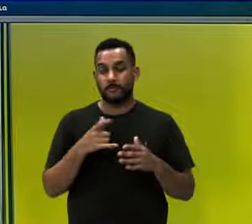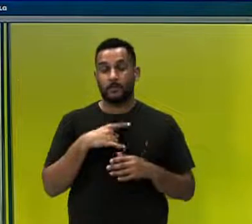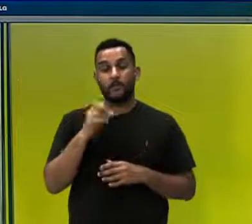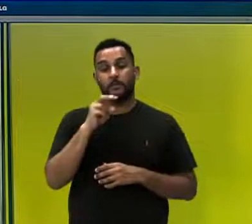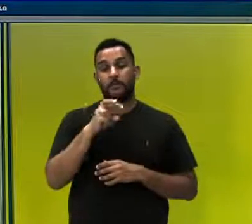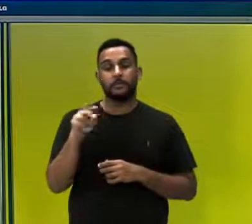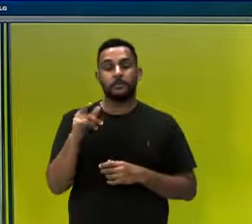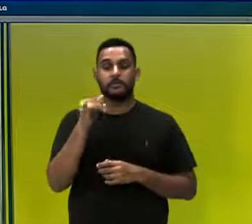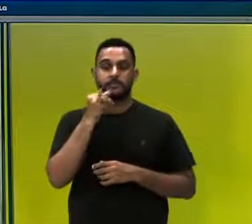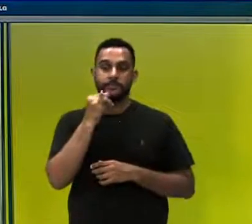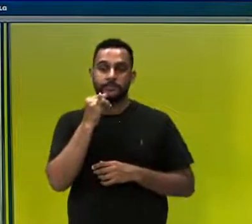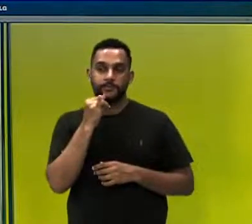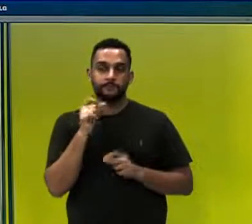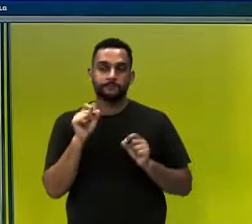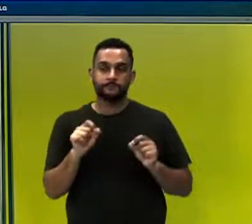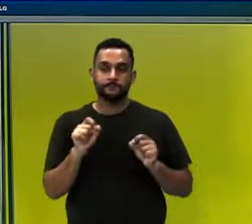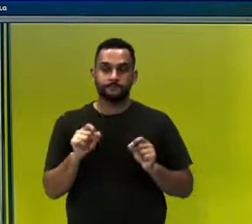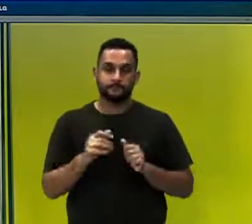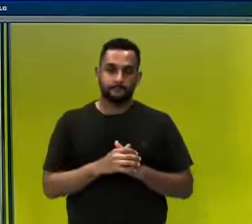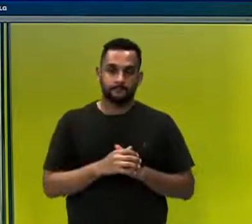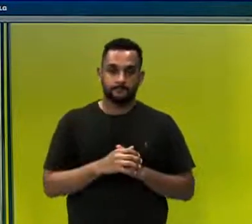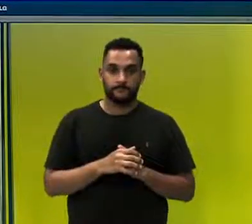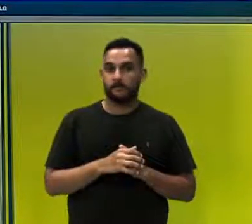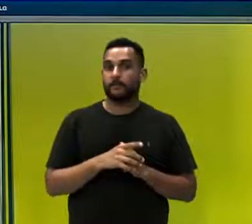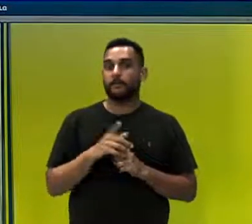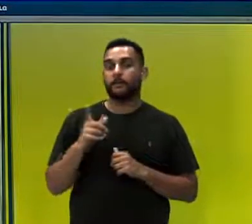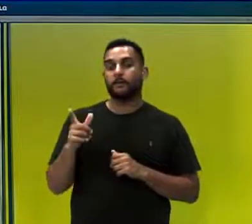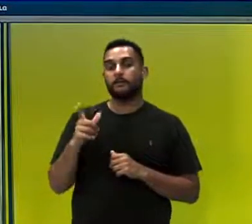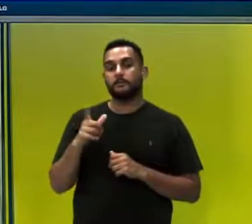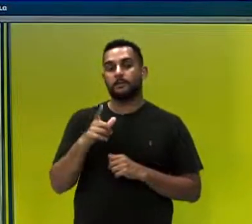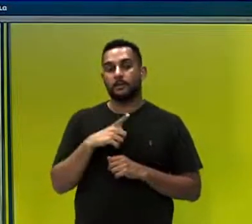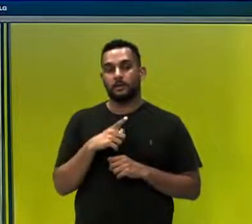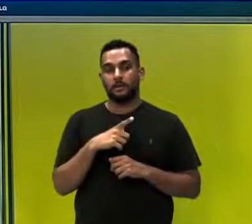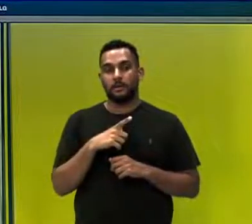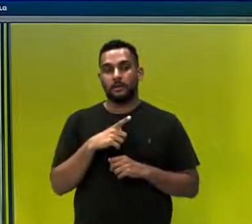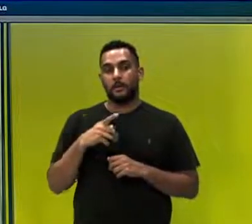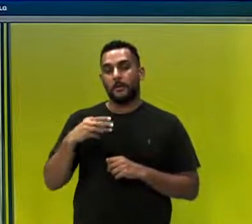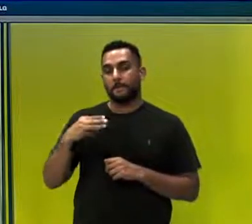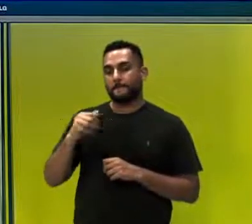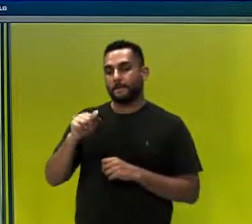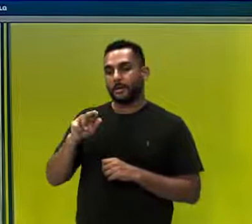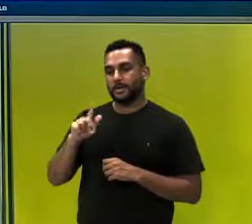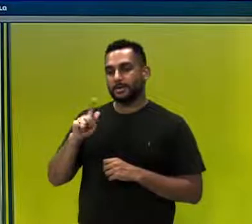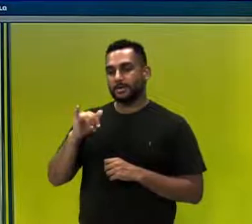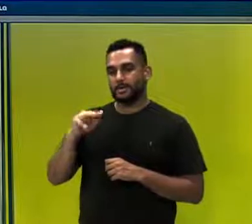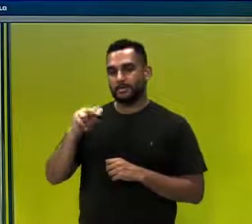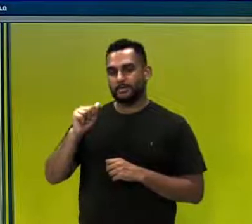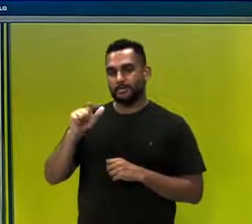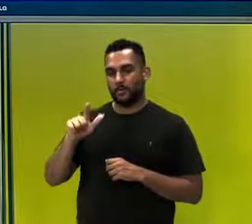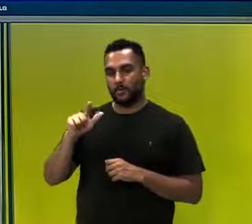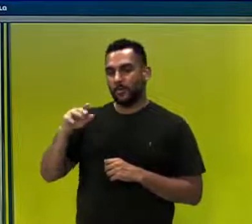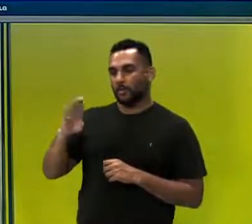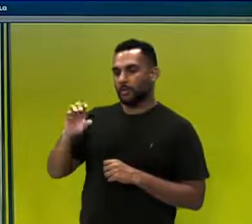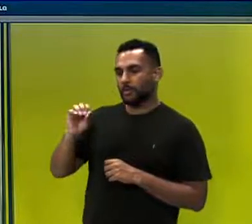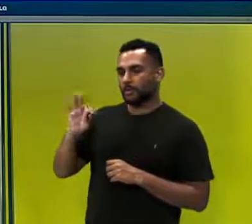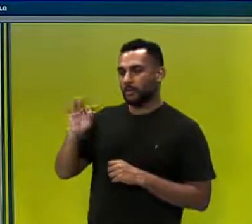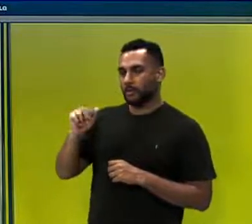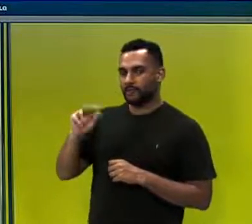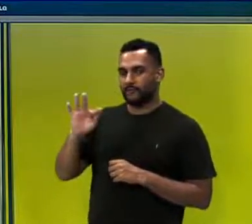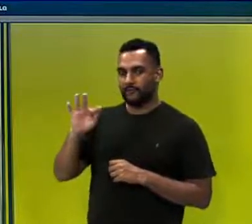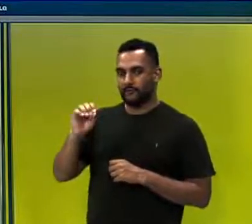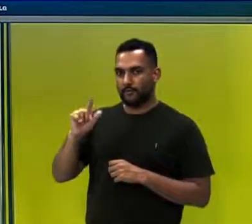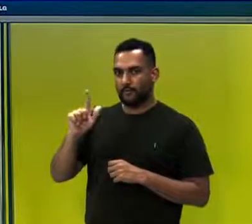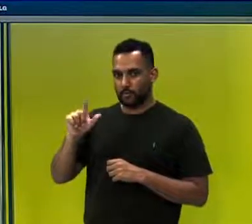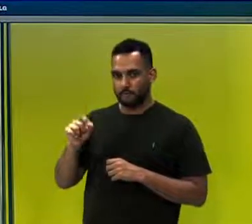por exemplo, vou citar o exemplo aqui da Marginal Botafogo. Marginal Botafogo, na construção dela, há